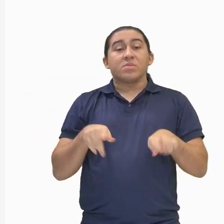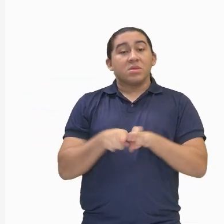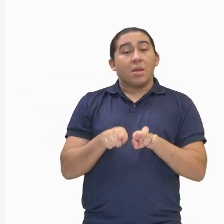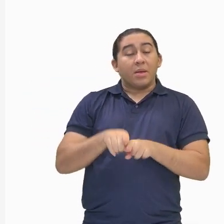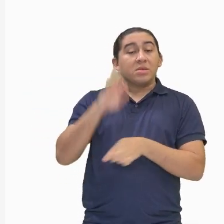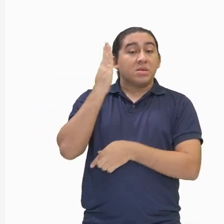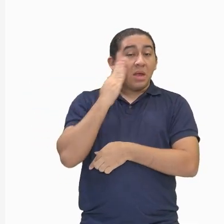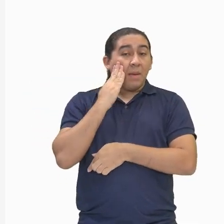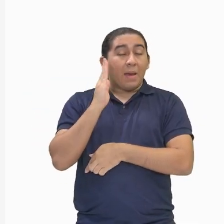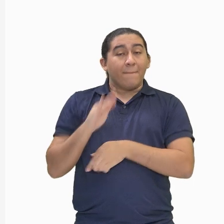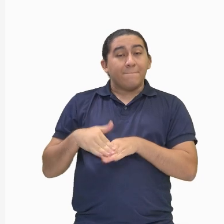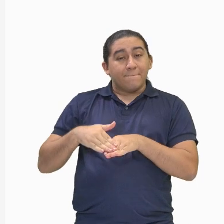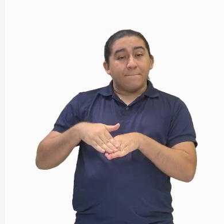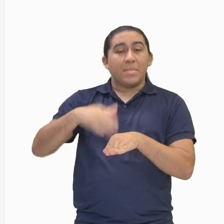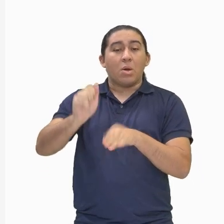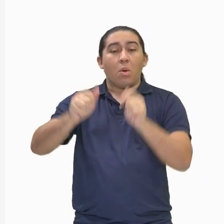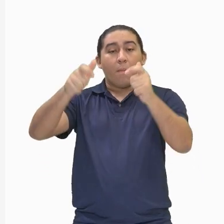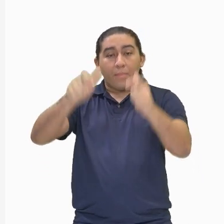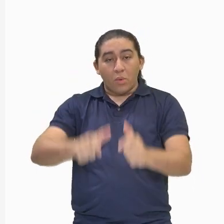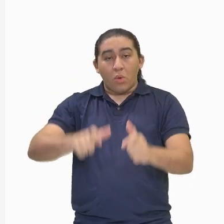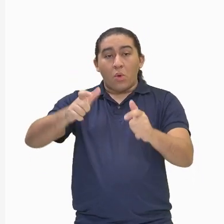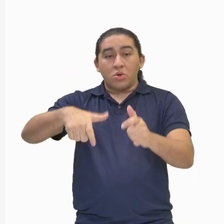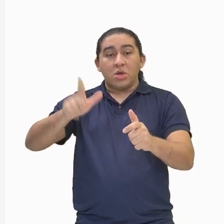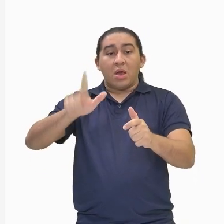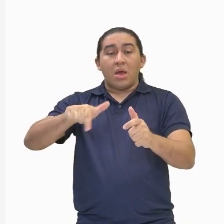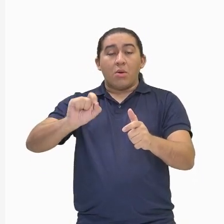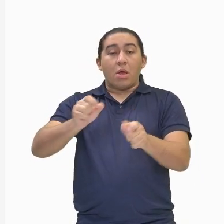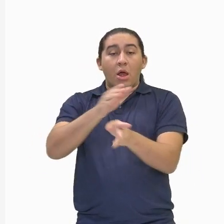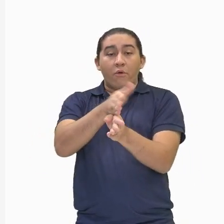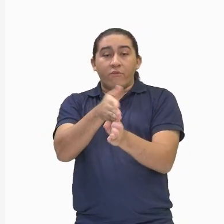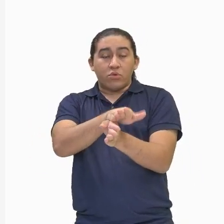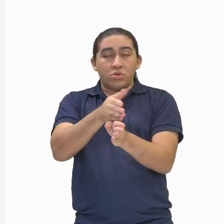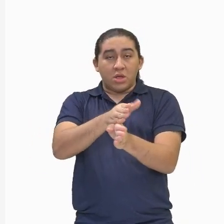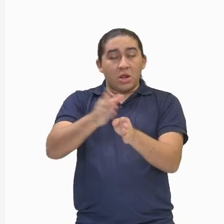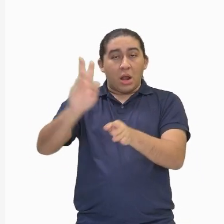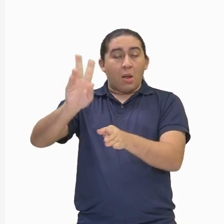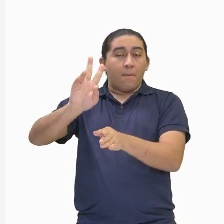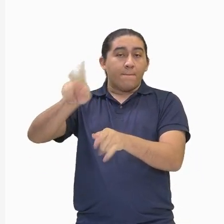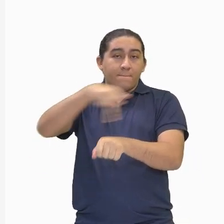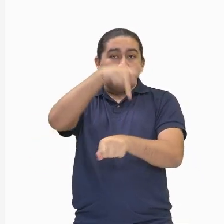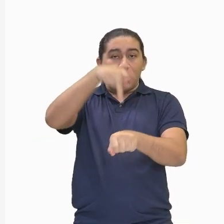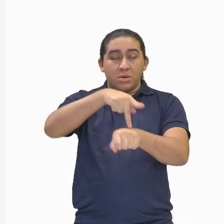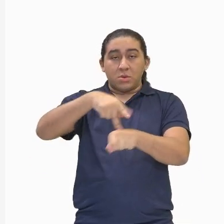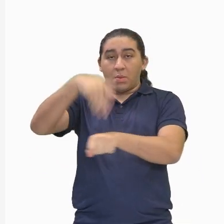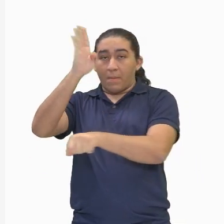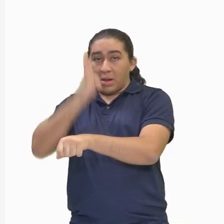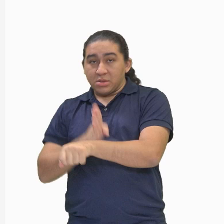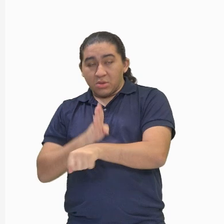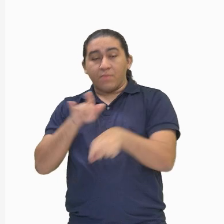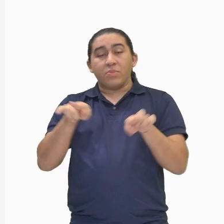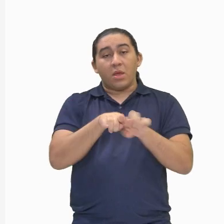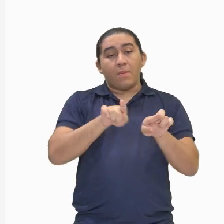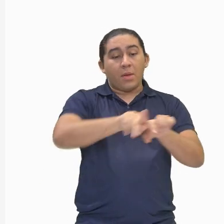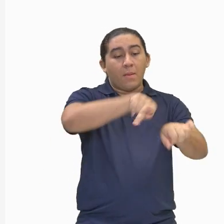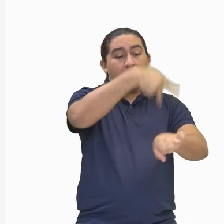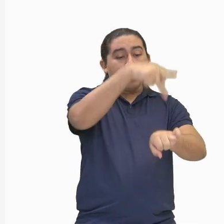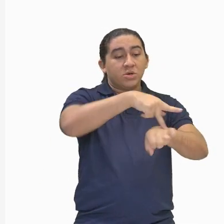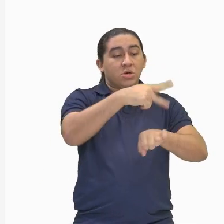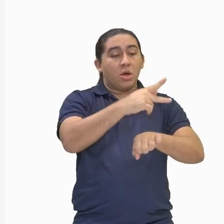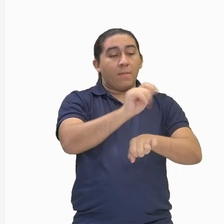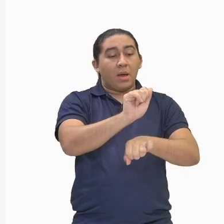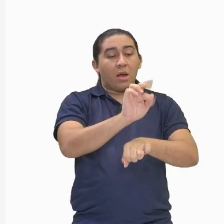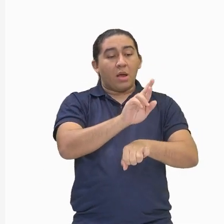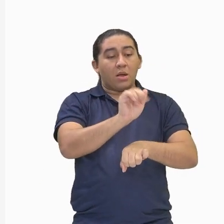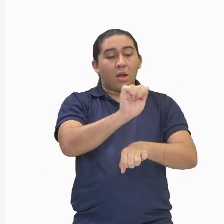na fronteira entre o Brasil e o Paraguai. Essa usina aí é uma usina binacional, não é? Ela tanto trabalha,